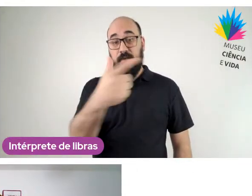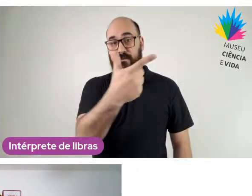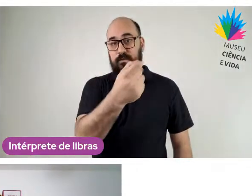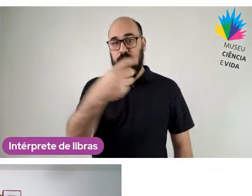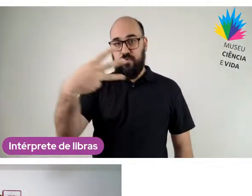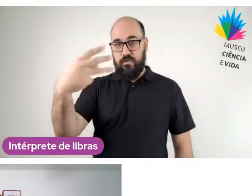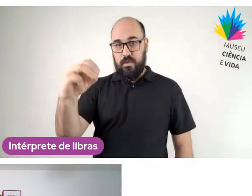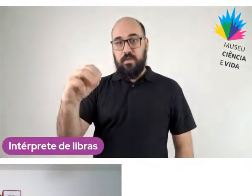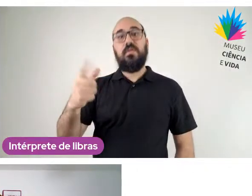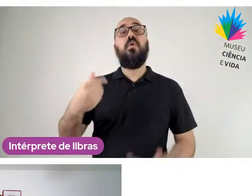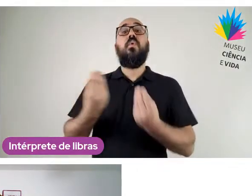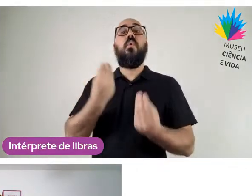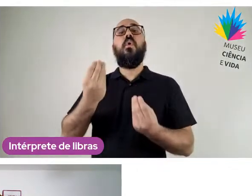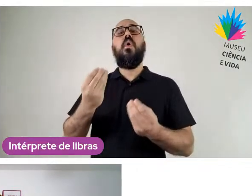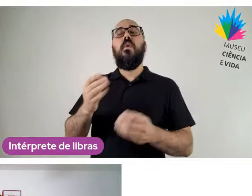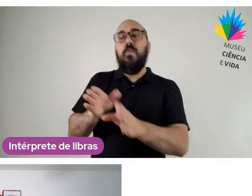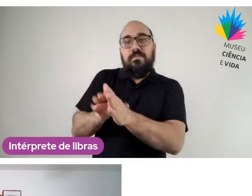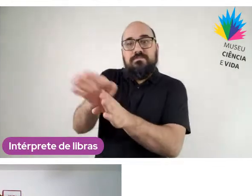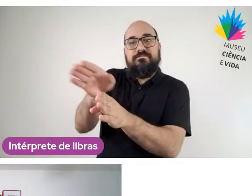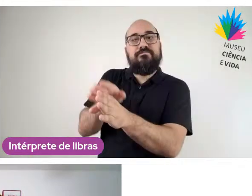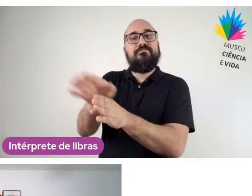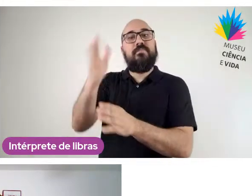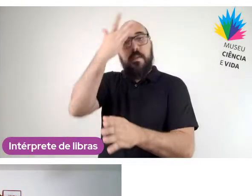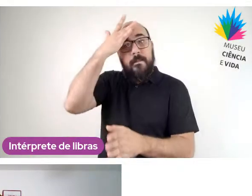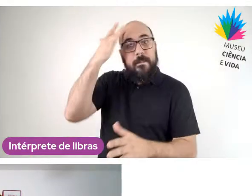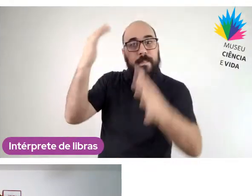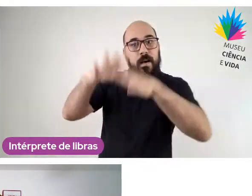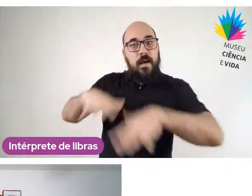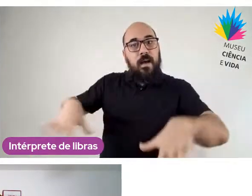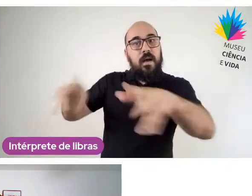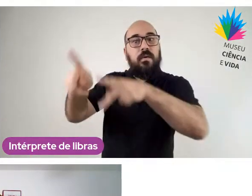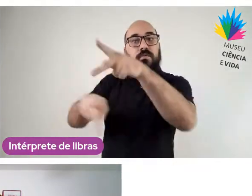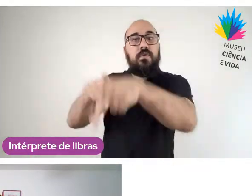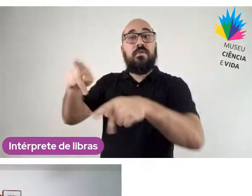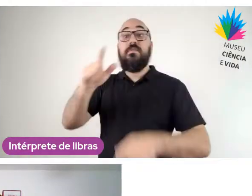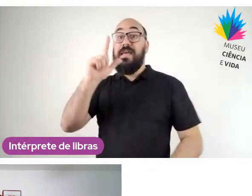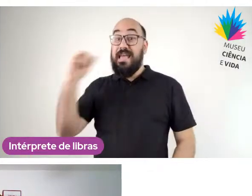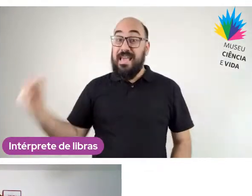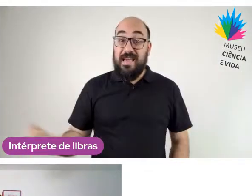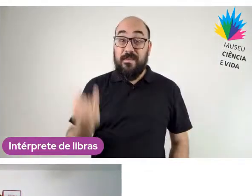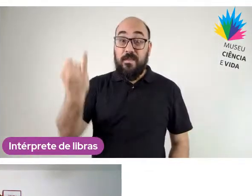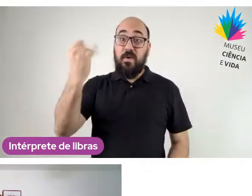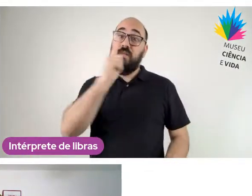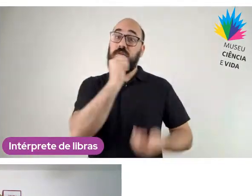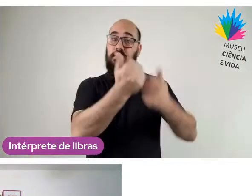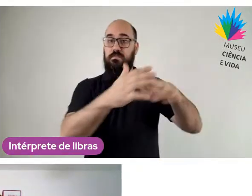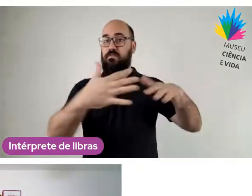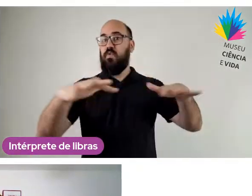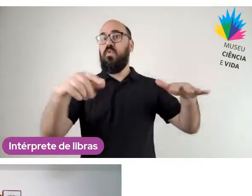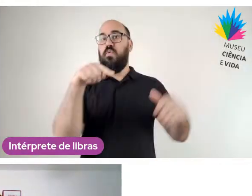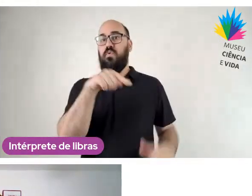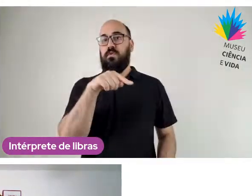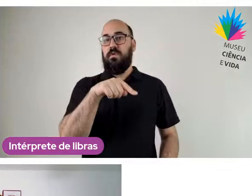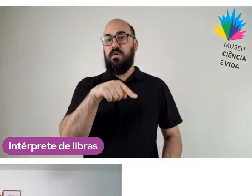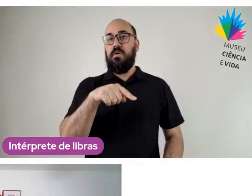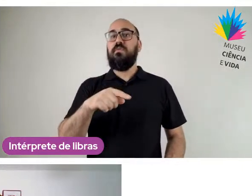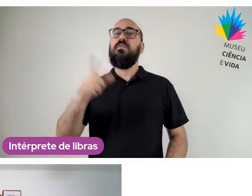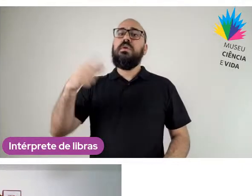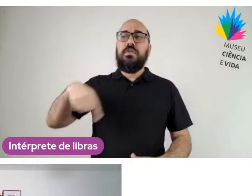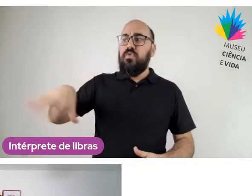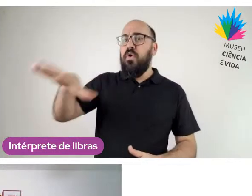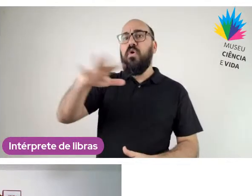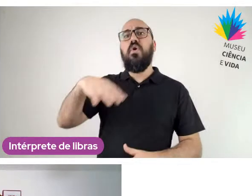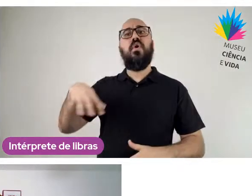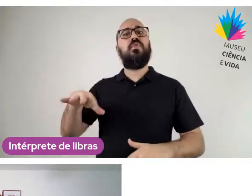de conscientizar a população global sobre a importância dos oceanos e mobilizar atores públicos, privados e também